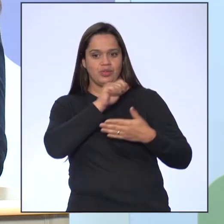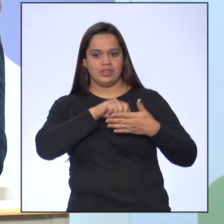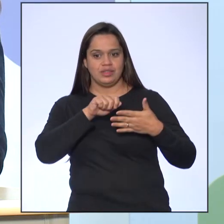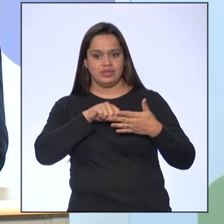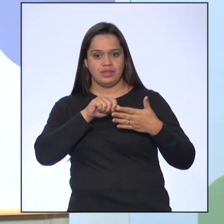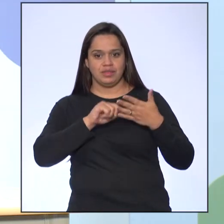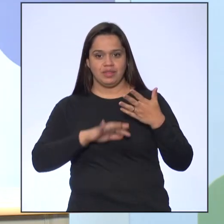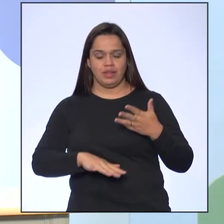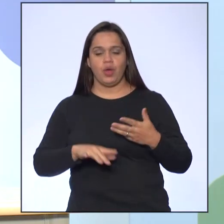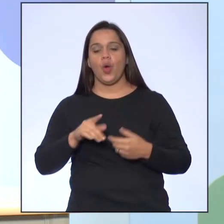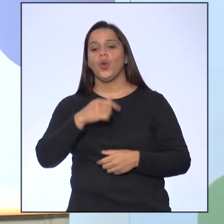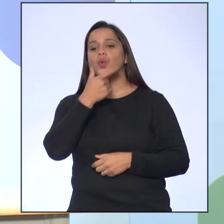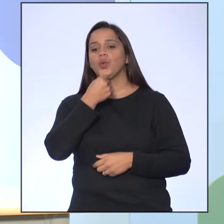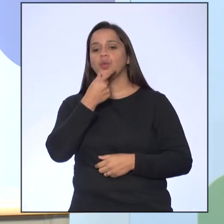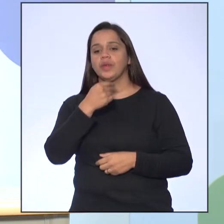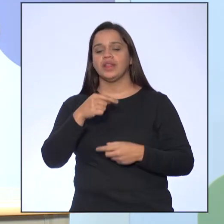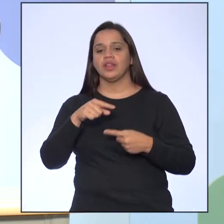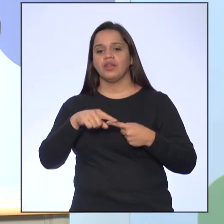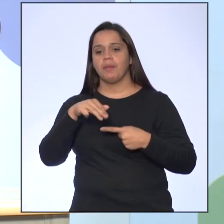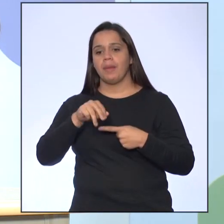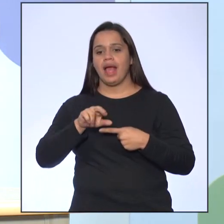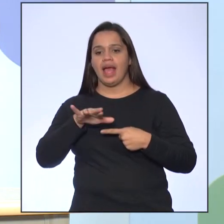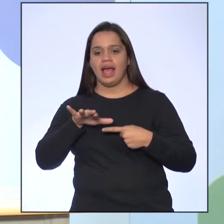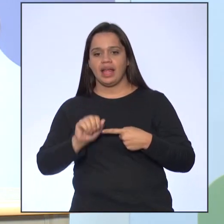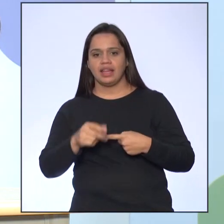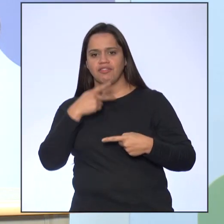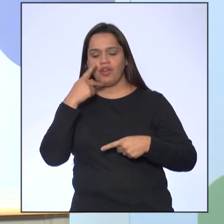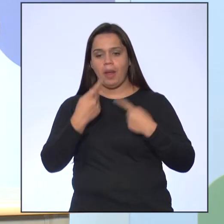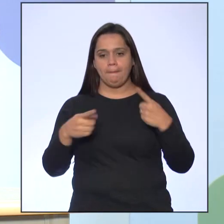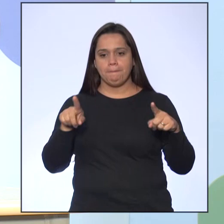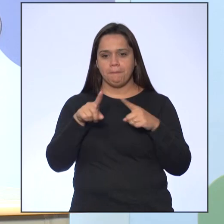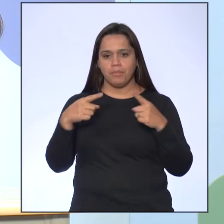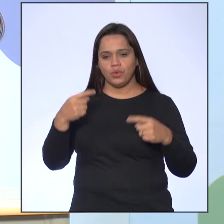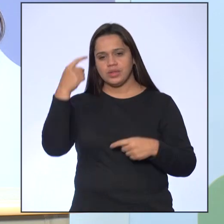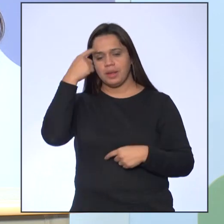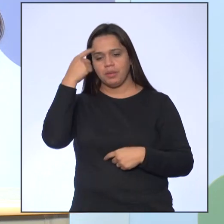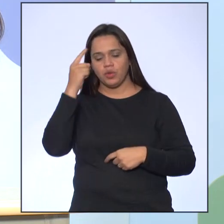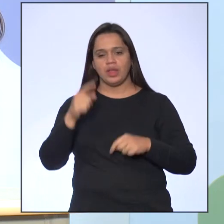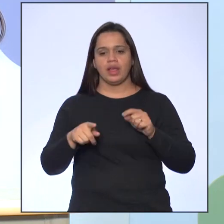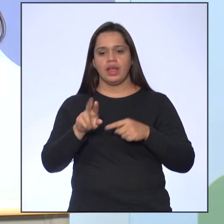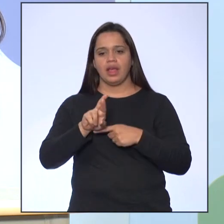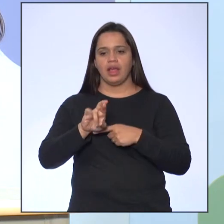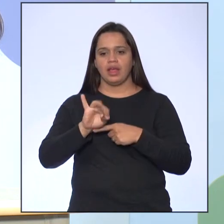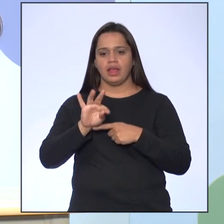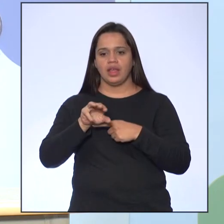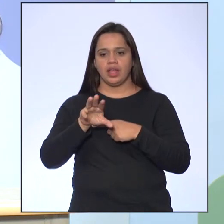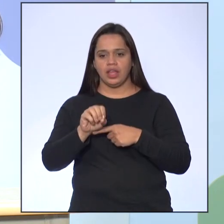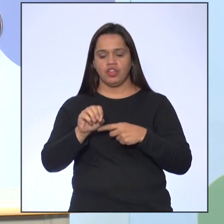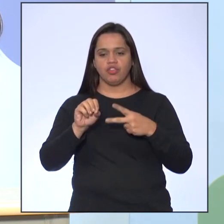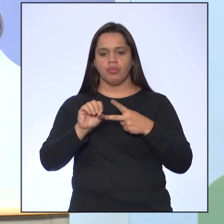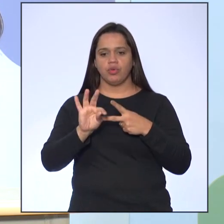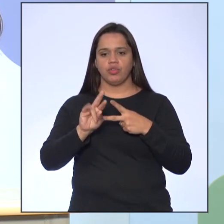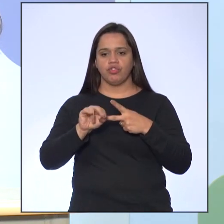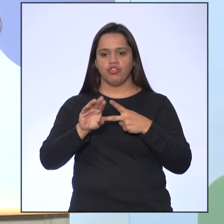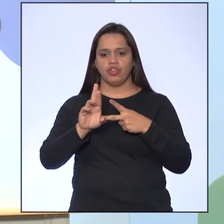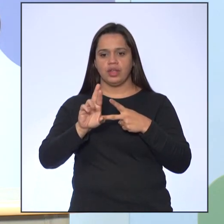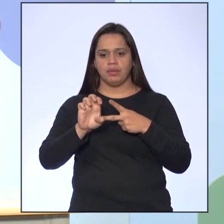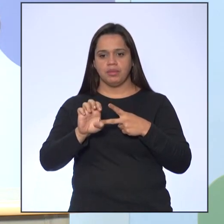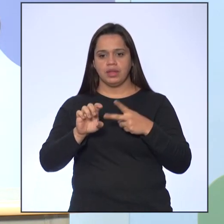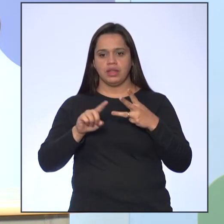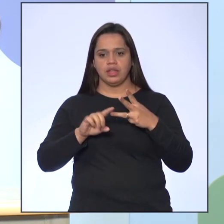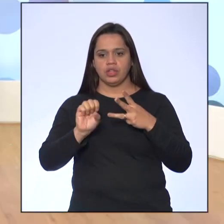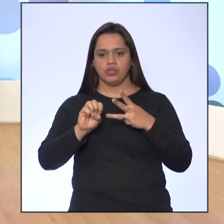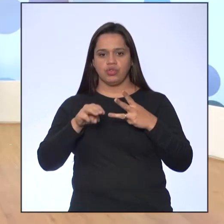meninos chegam e falam aqui. A Marina fala que esta música, para ela, remete ritmo, timbre, som. A Maria